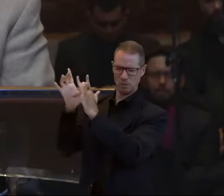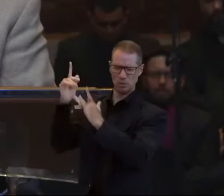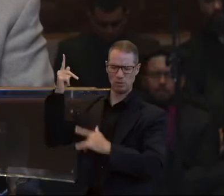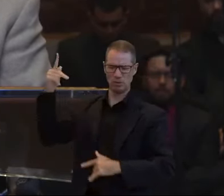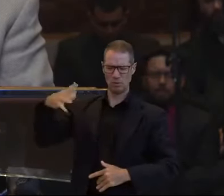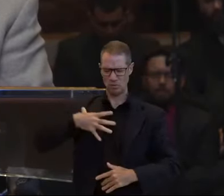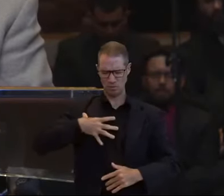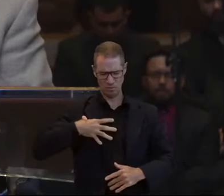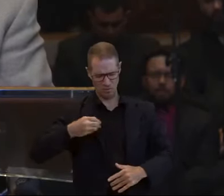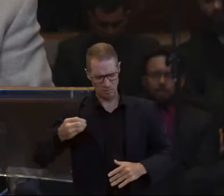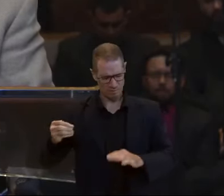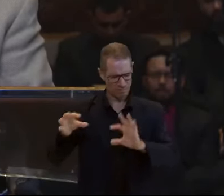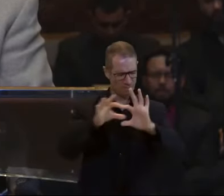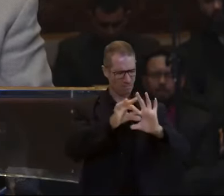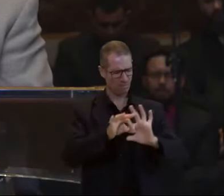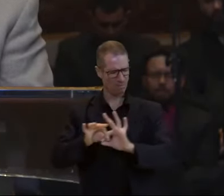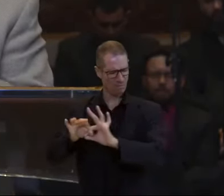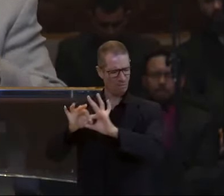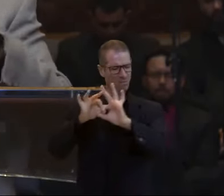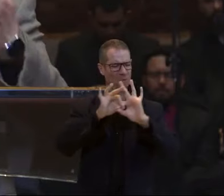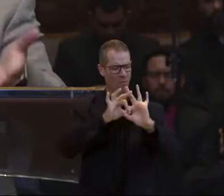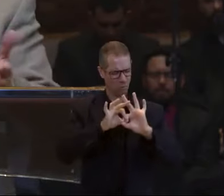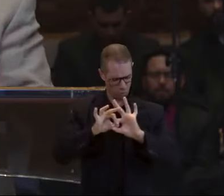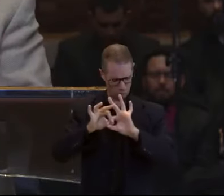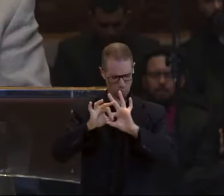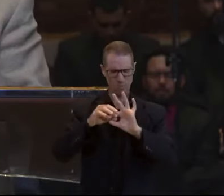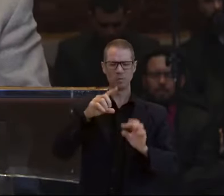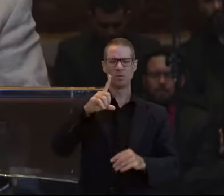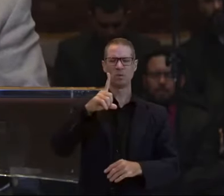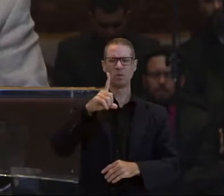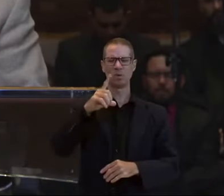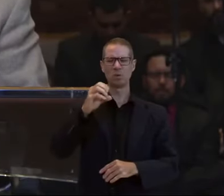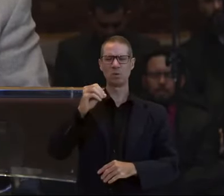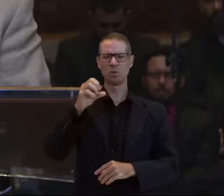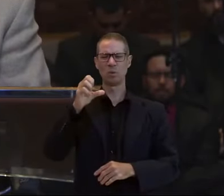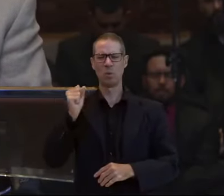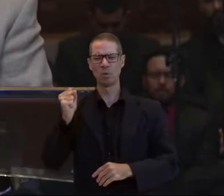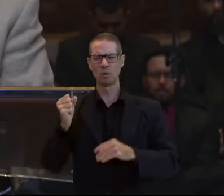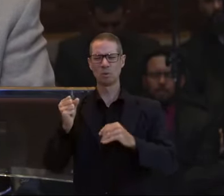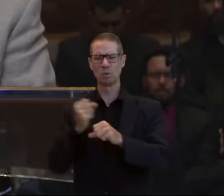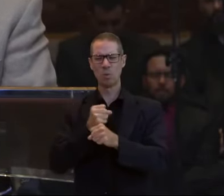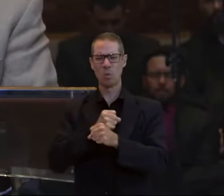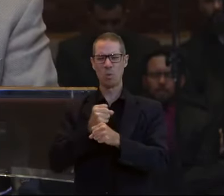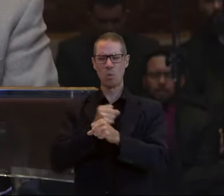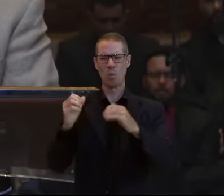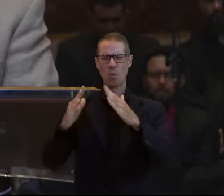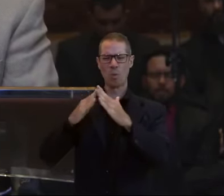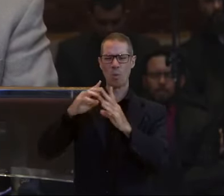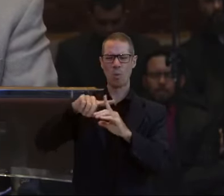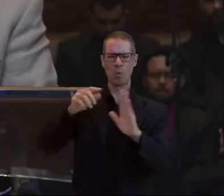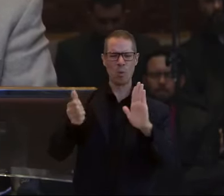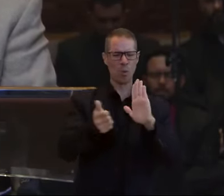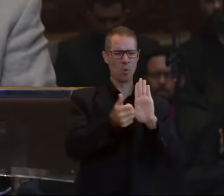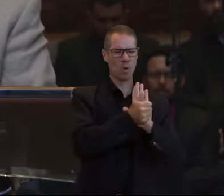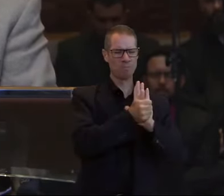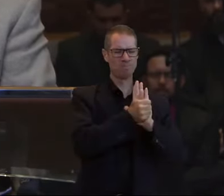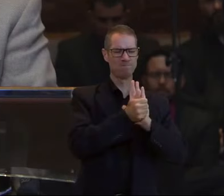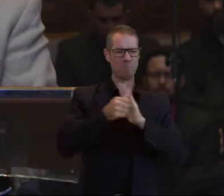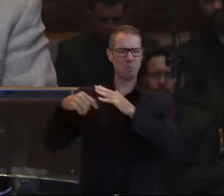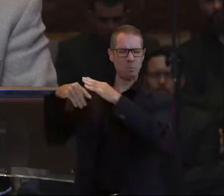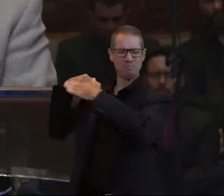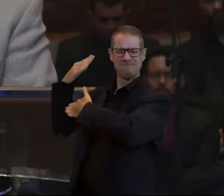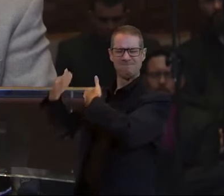nos reunimos, como há 108 anos essa igreja faz, e sempre que o